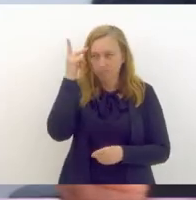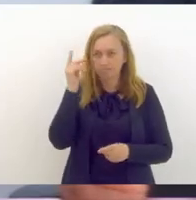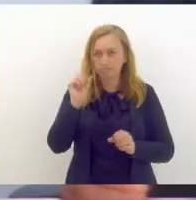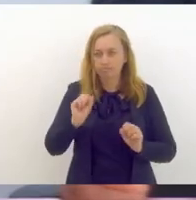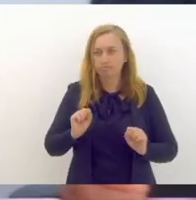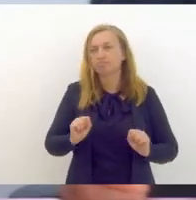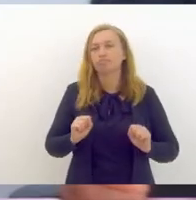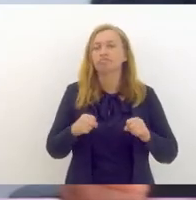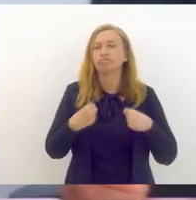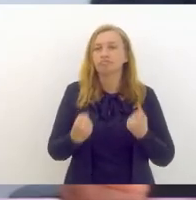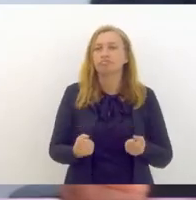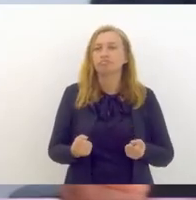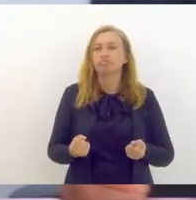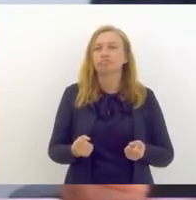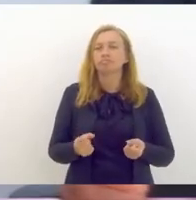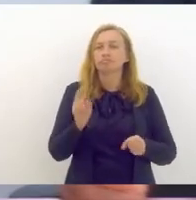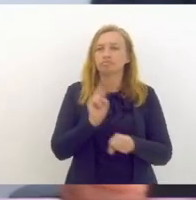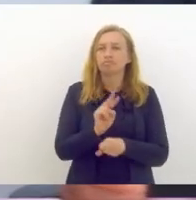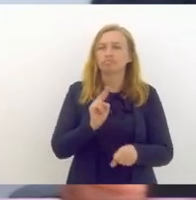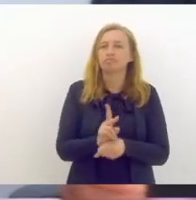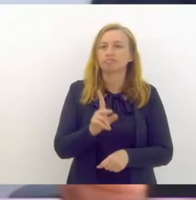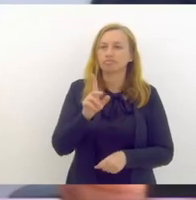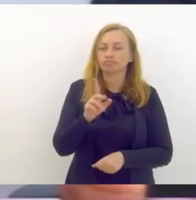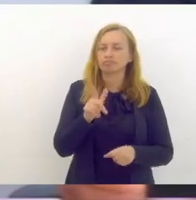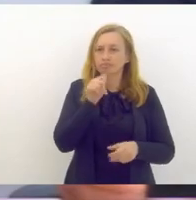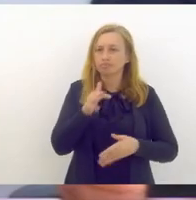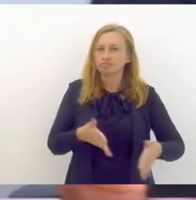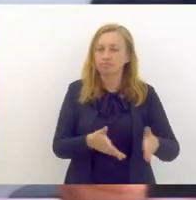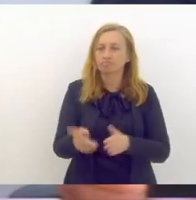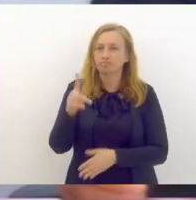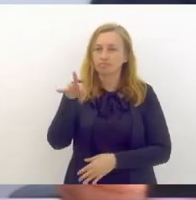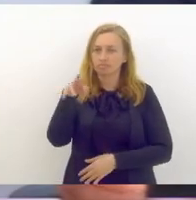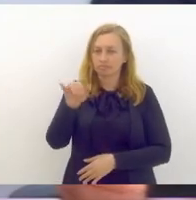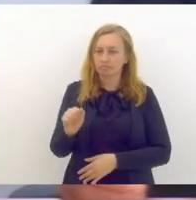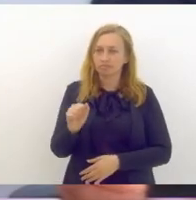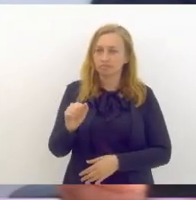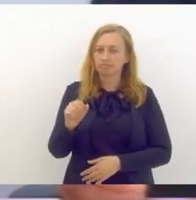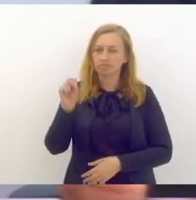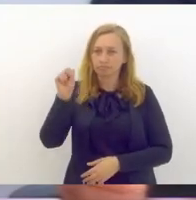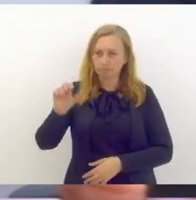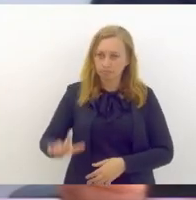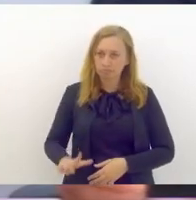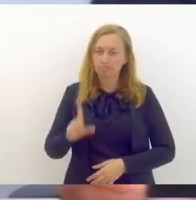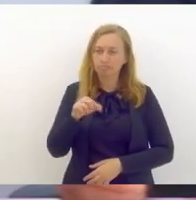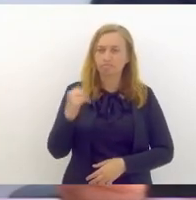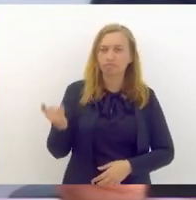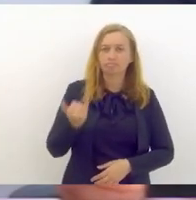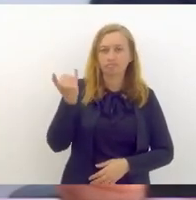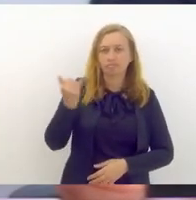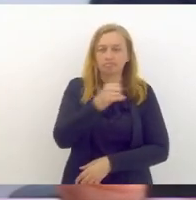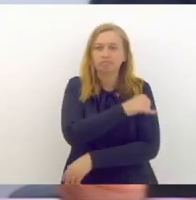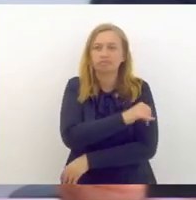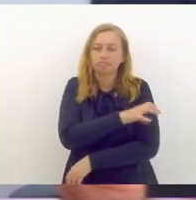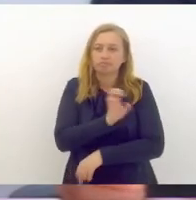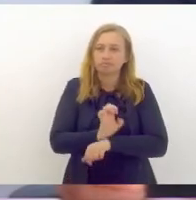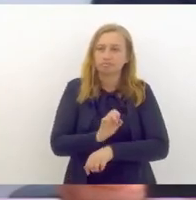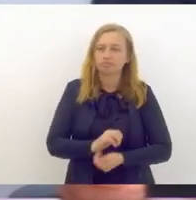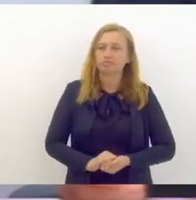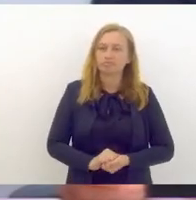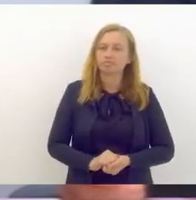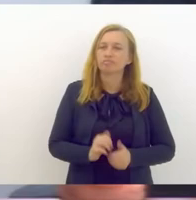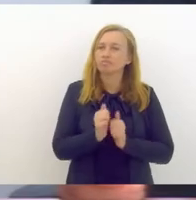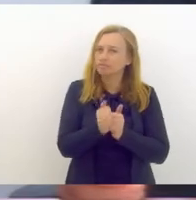proteção do Rio Paraíba do Sul, que é importantíssimo para o Estado do Rio de Janeiro. O que a gente acompanhou, aí a